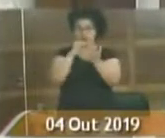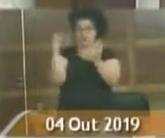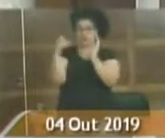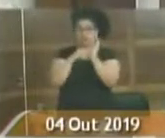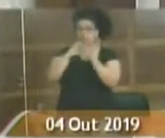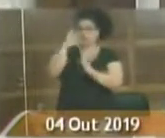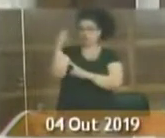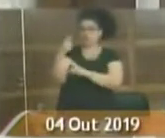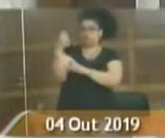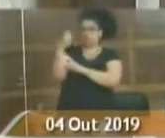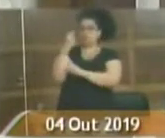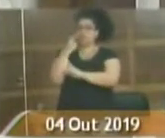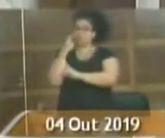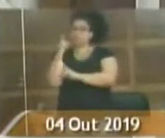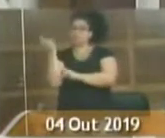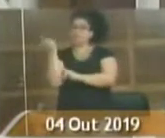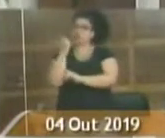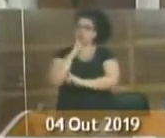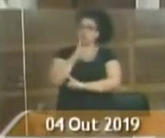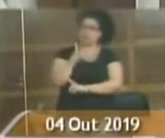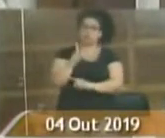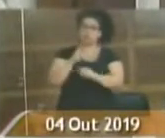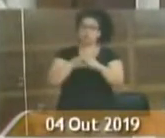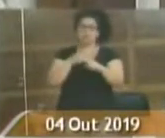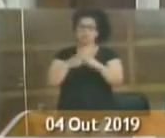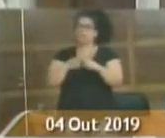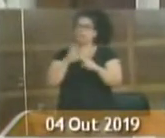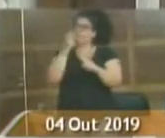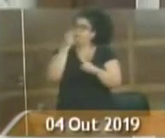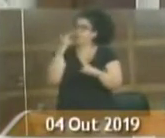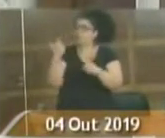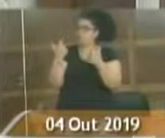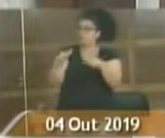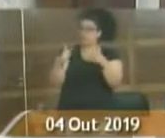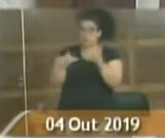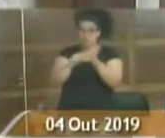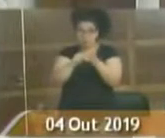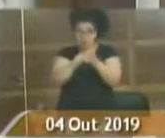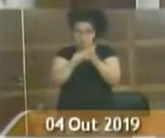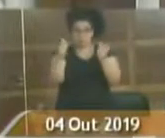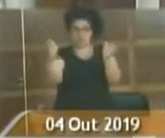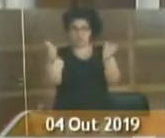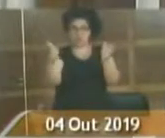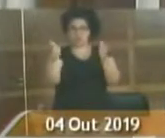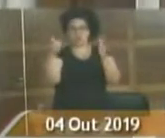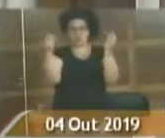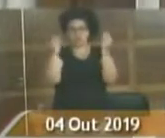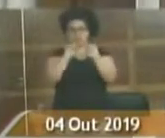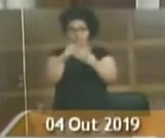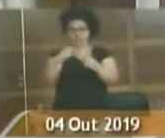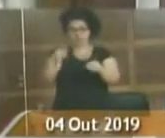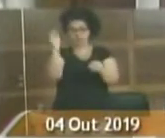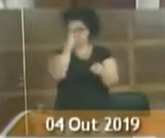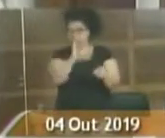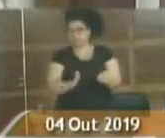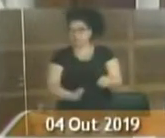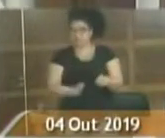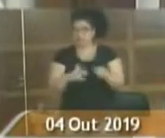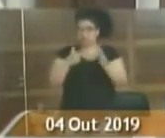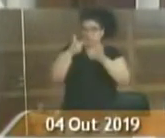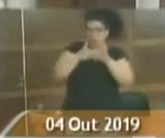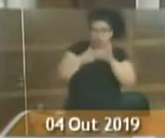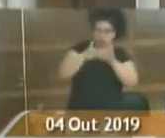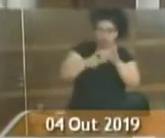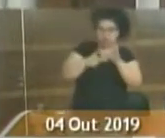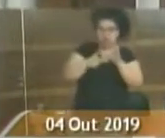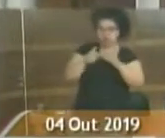vem, porque ele não existe, ele vai ser o primeiro trabalho publicado do Brasil em laser terapia em